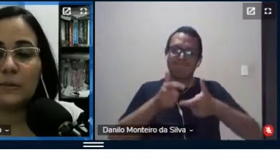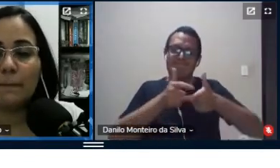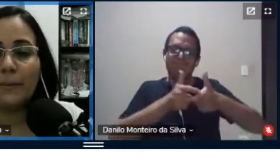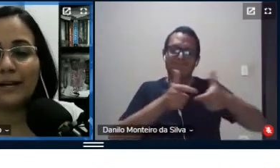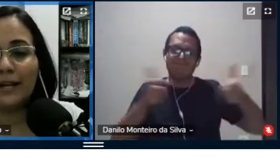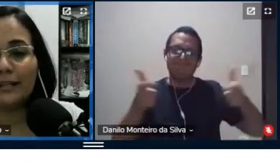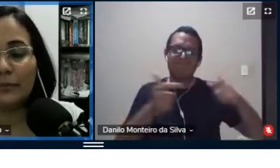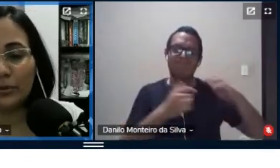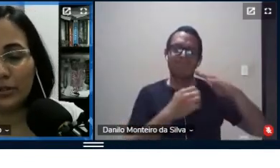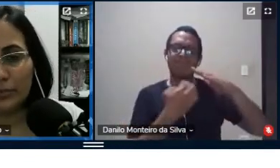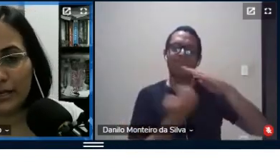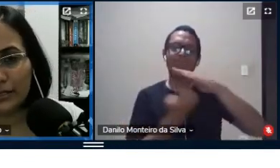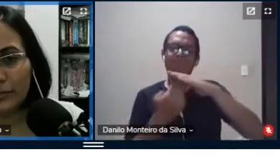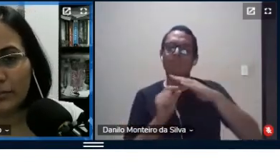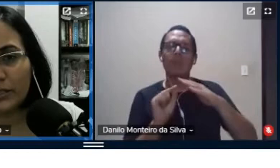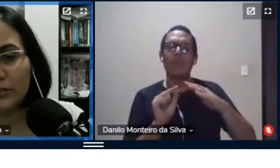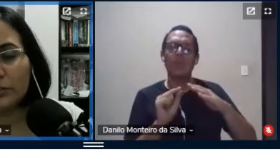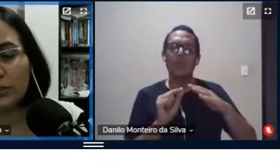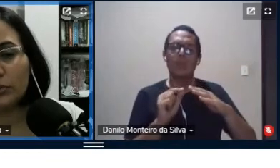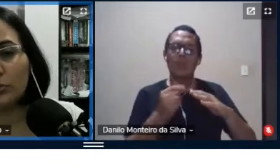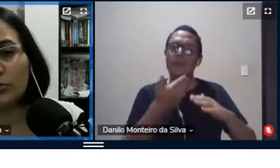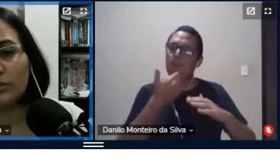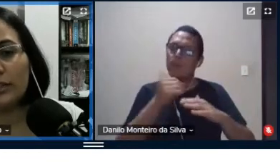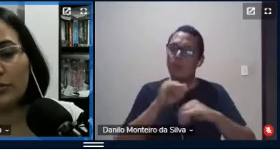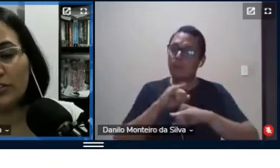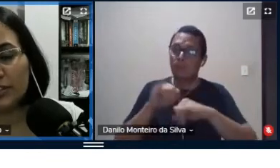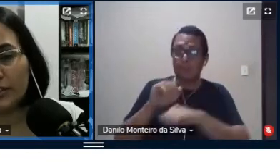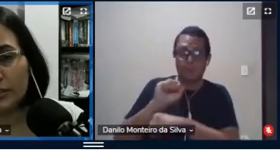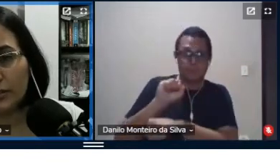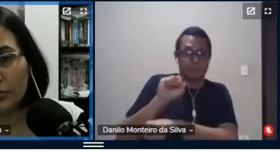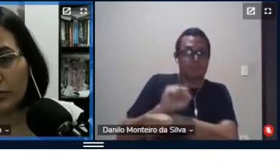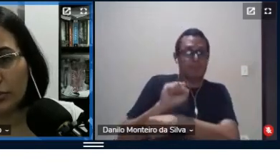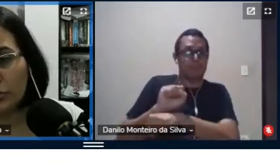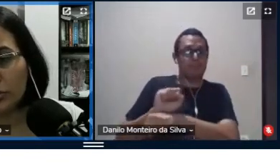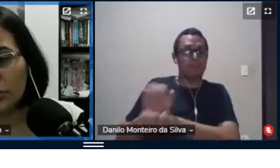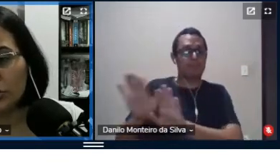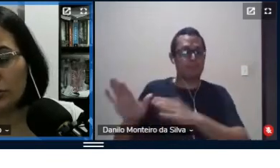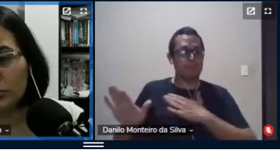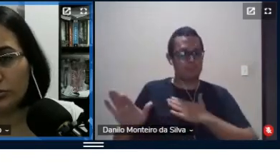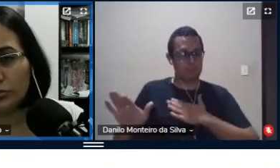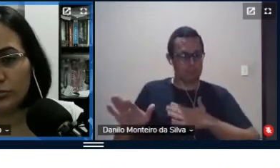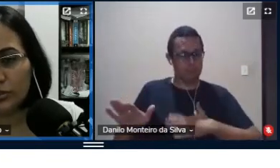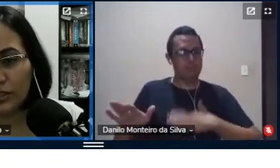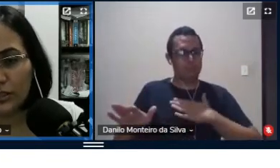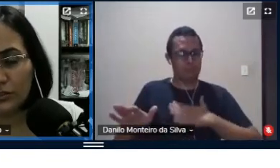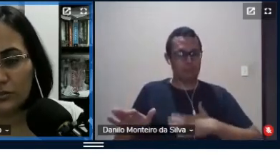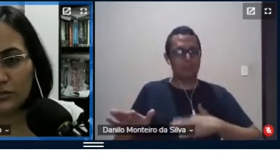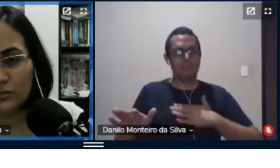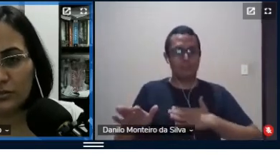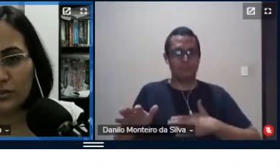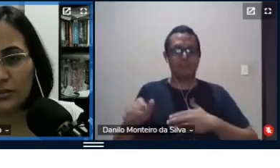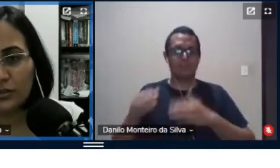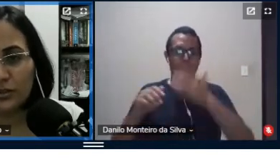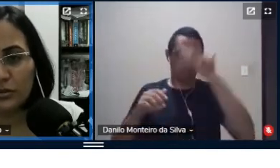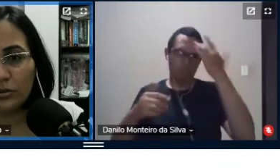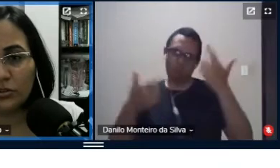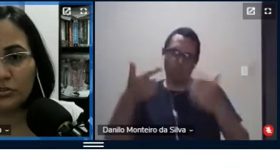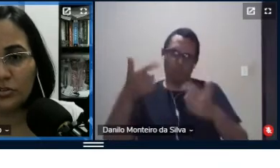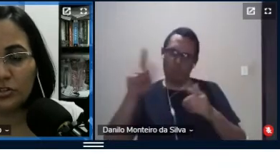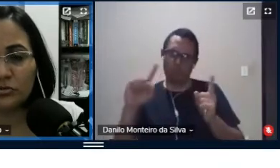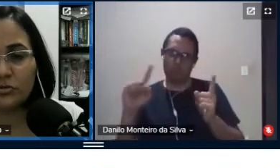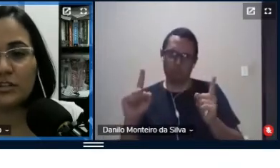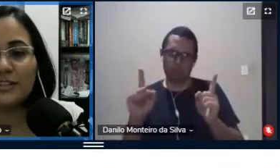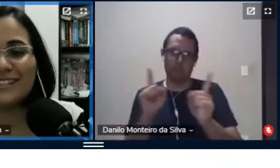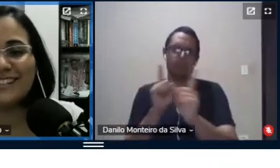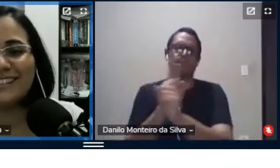tem? A gente tem uma parada programada para esse inspetor ter o descanso, ter o rodízio deles. É igual